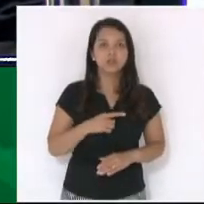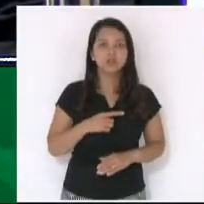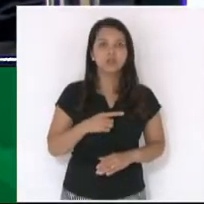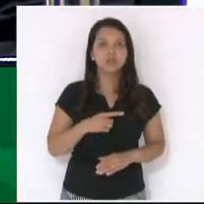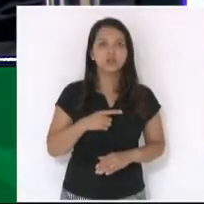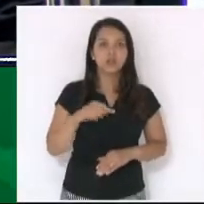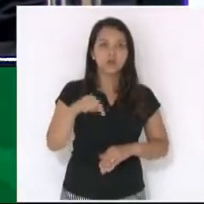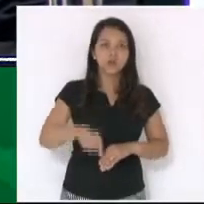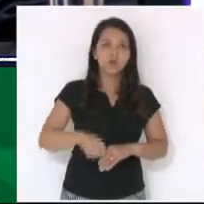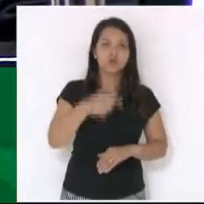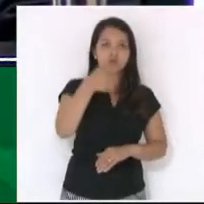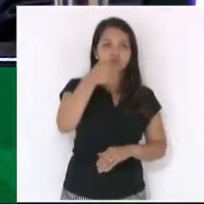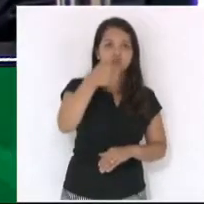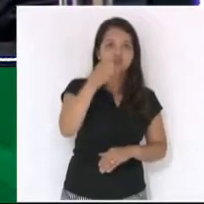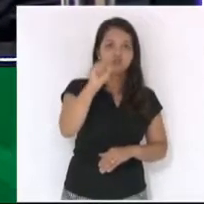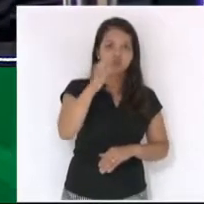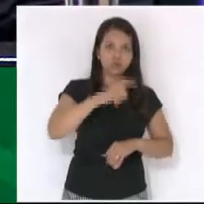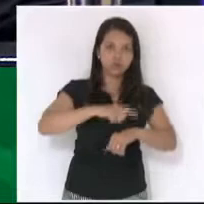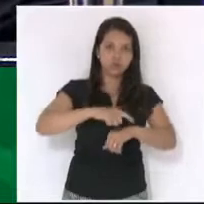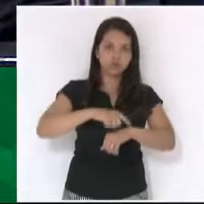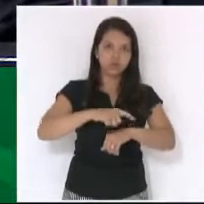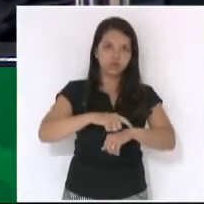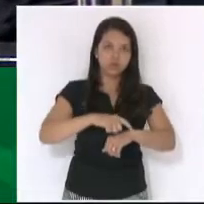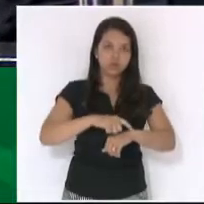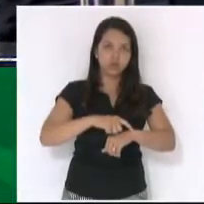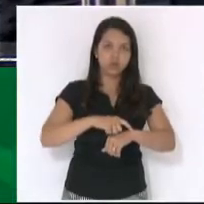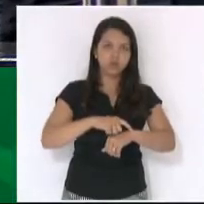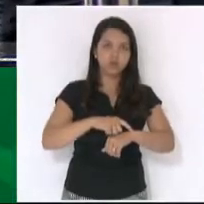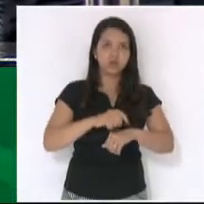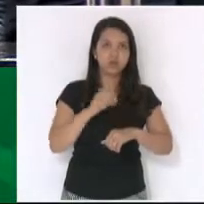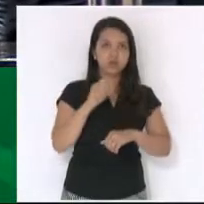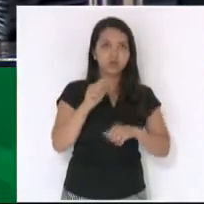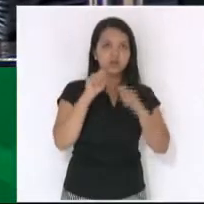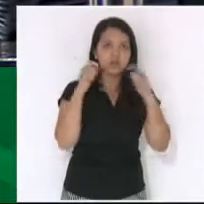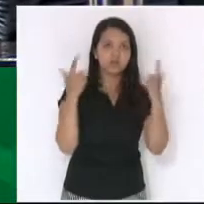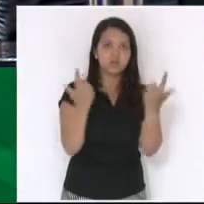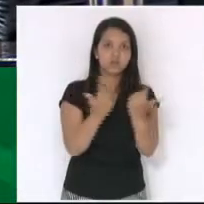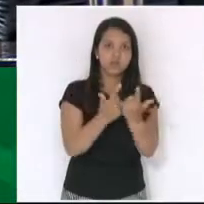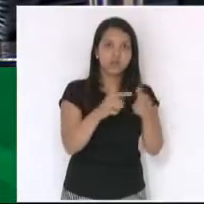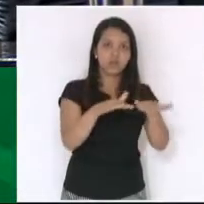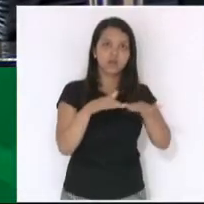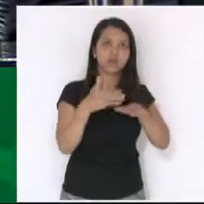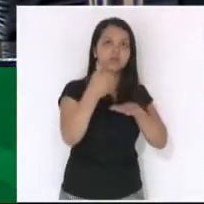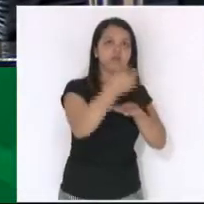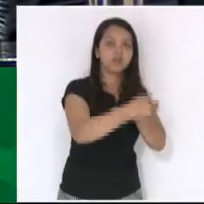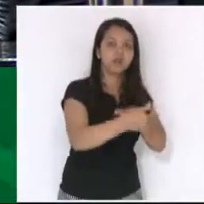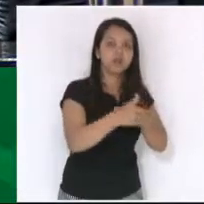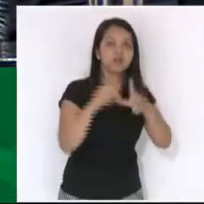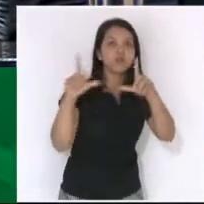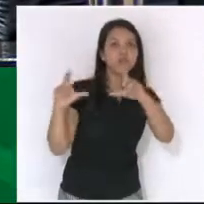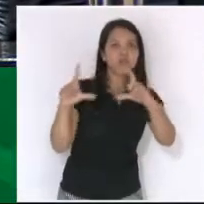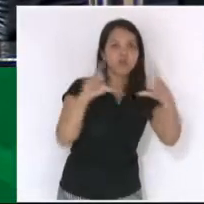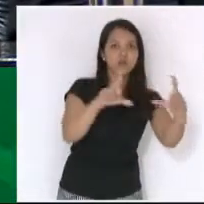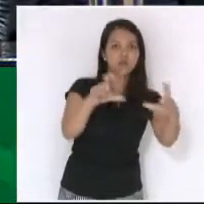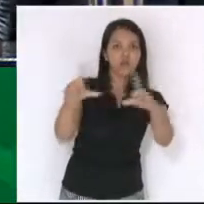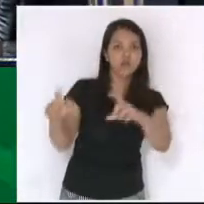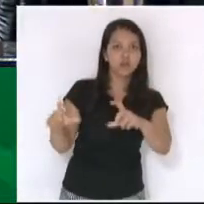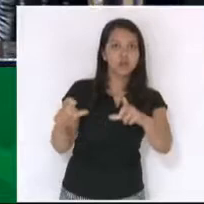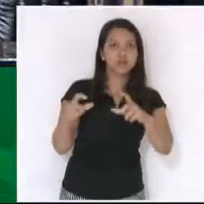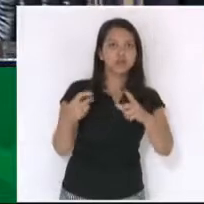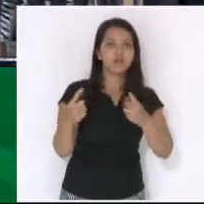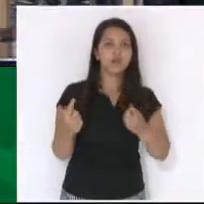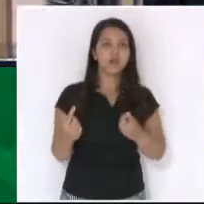dezoito e trinta aqui na entrada da Assembleia Legislativa que é uma exposição fotográfica e ela retrata a violência contra